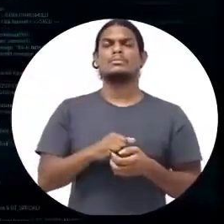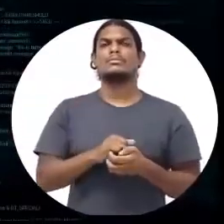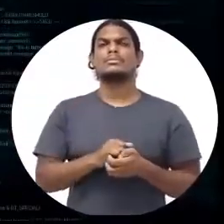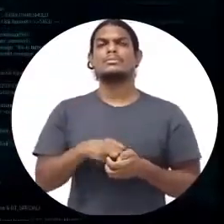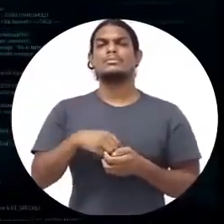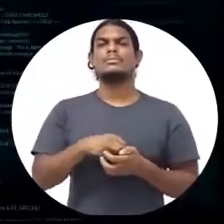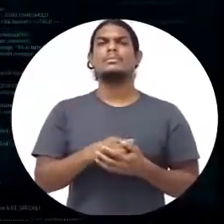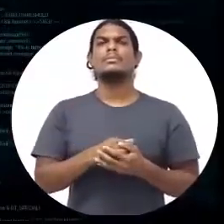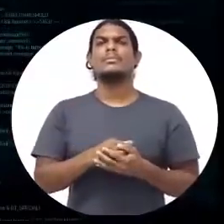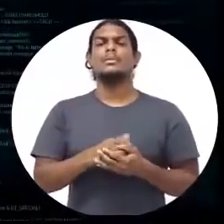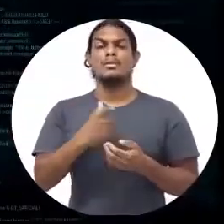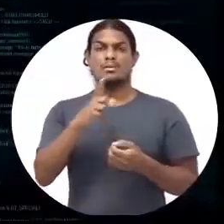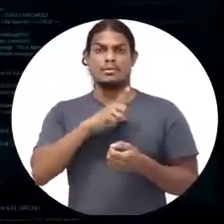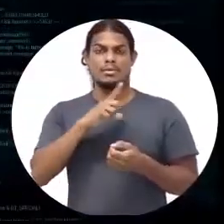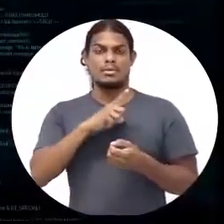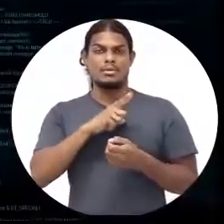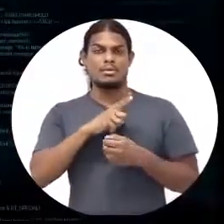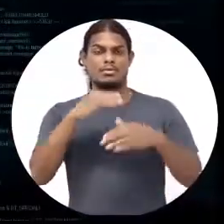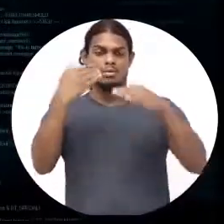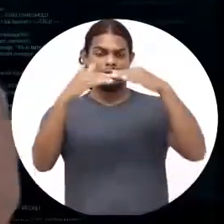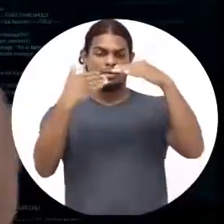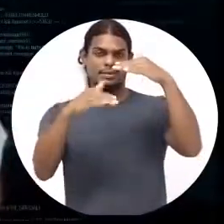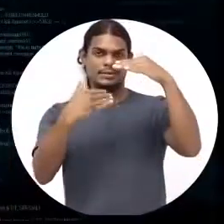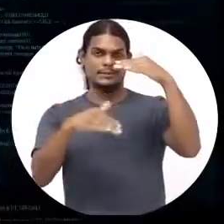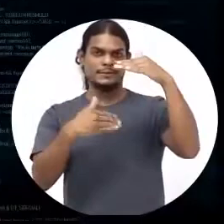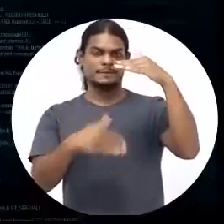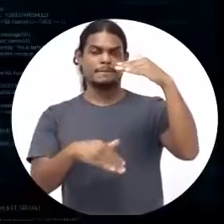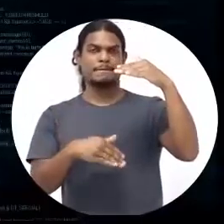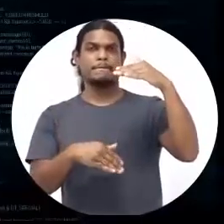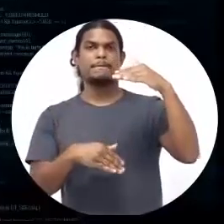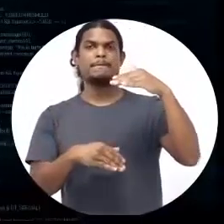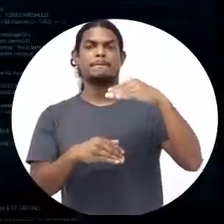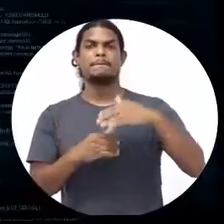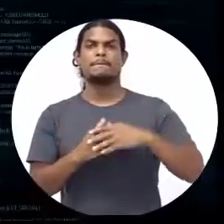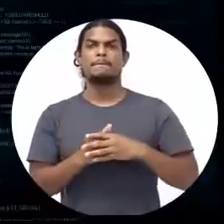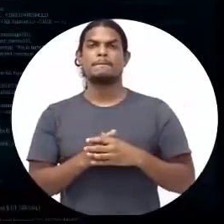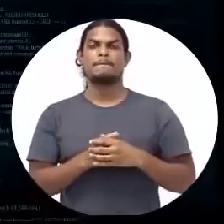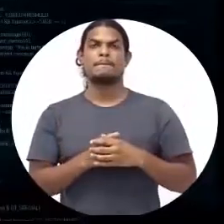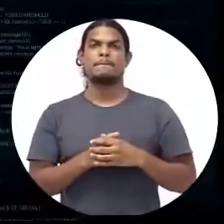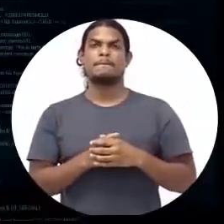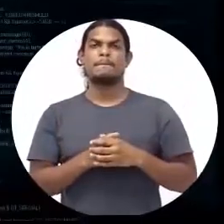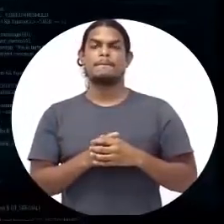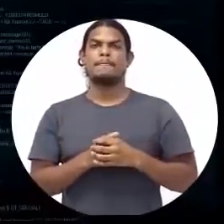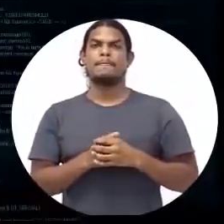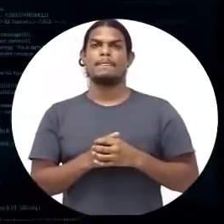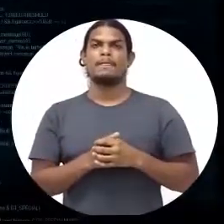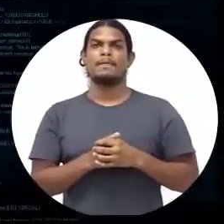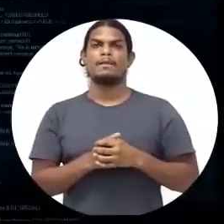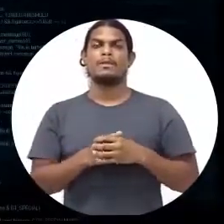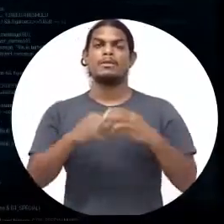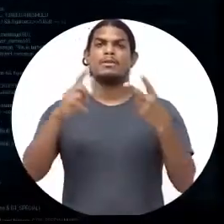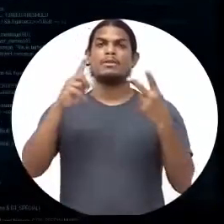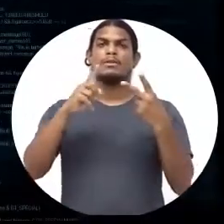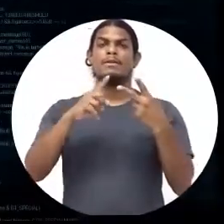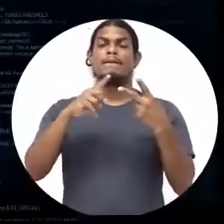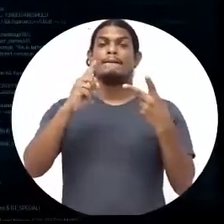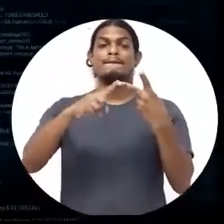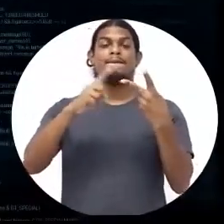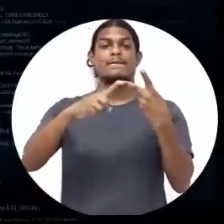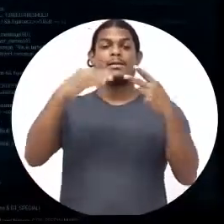Então ela vai ter uma ordem definida por uma determinada numeração, certo? A lista